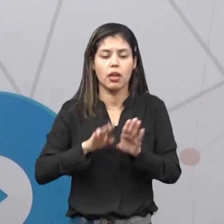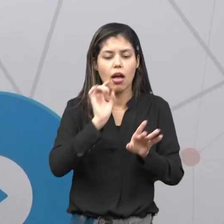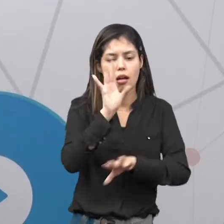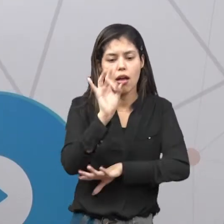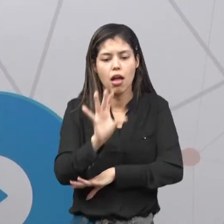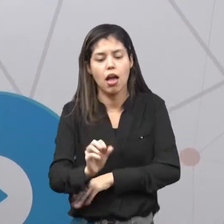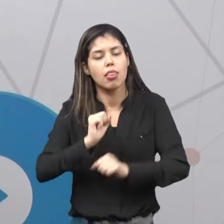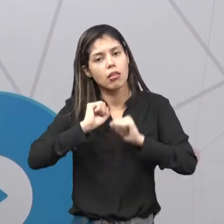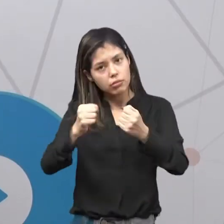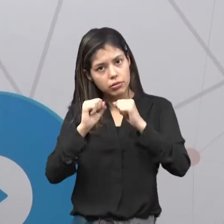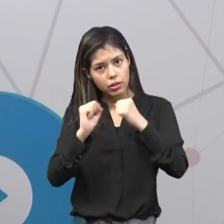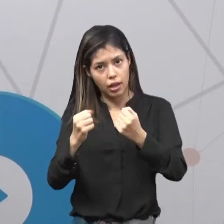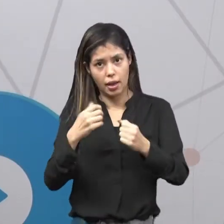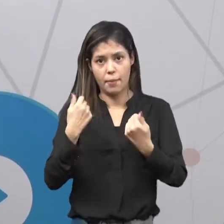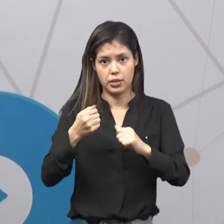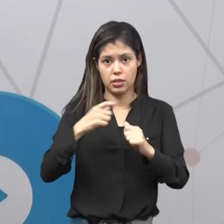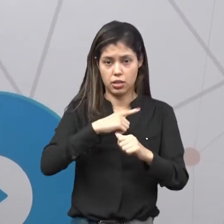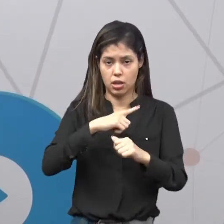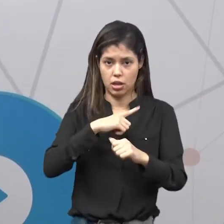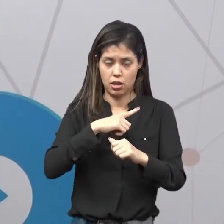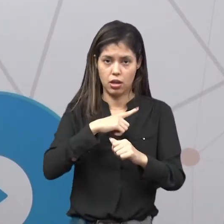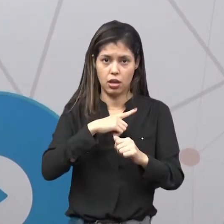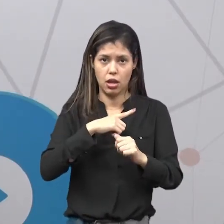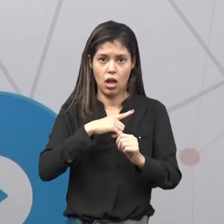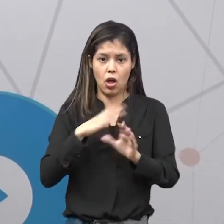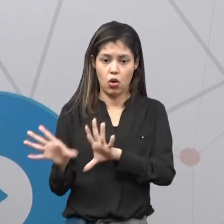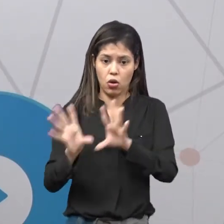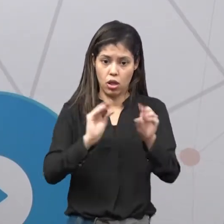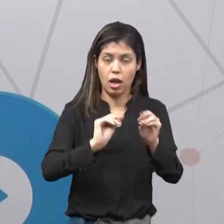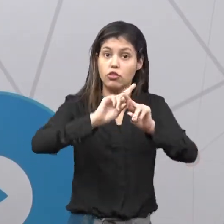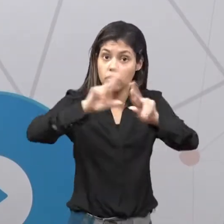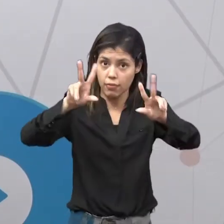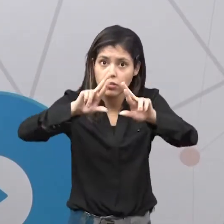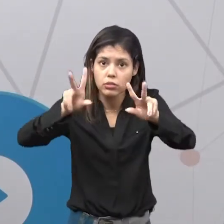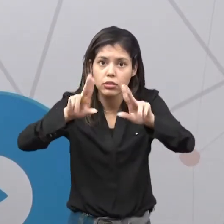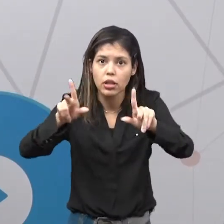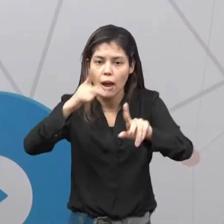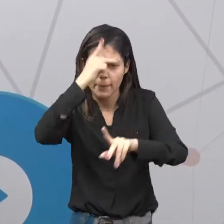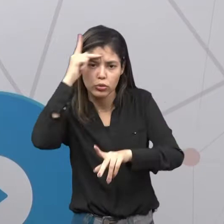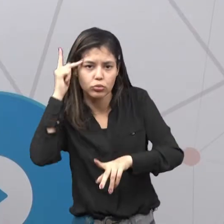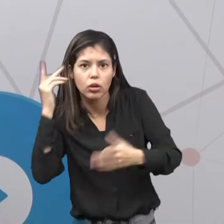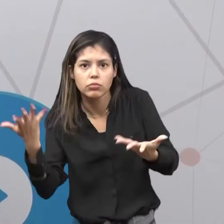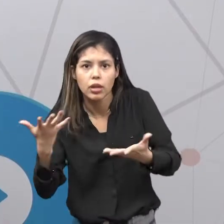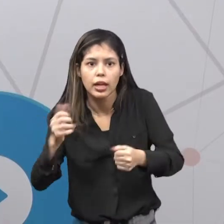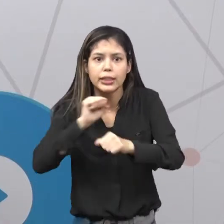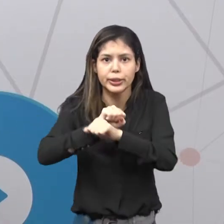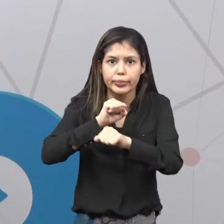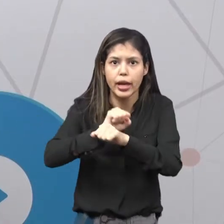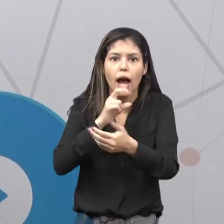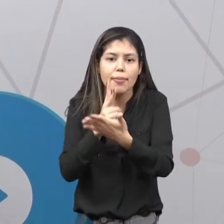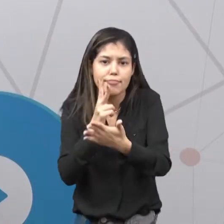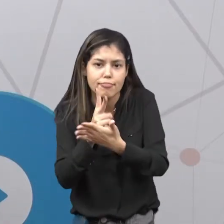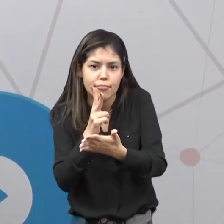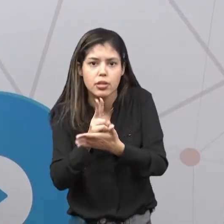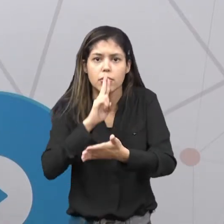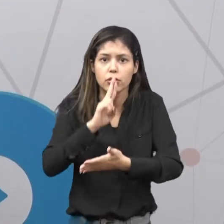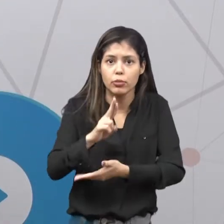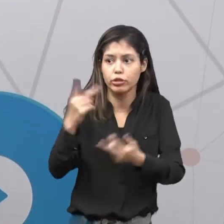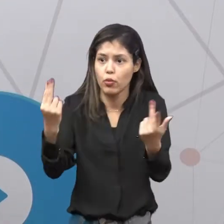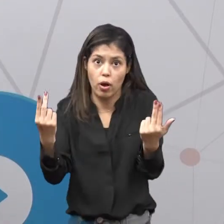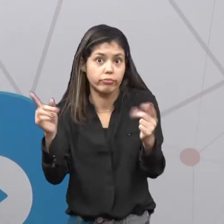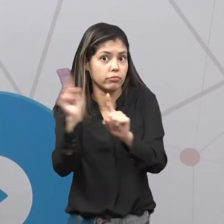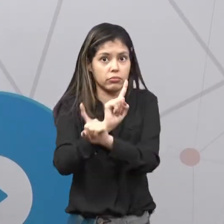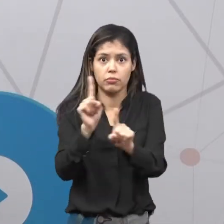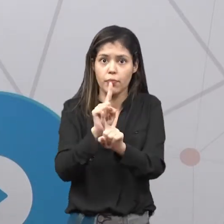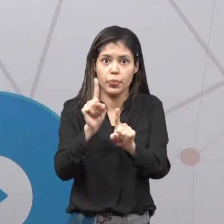cada exercício deve ser colocado para uma pessoa diferente e não se deve esperar que elas tenham a mesma resposta,